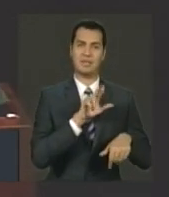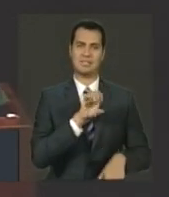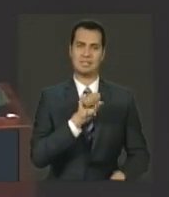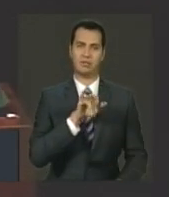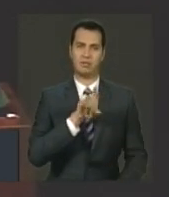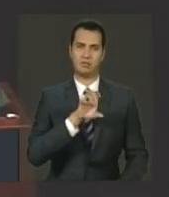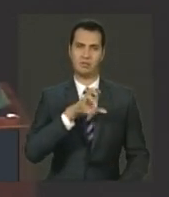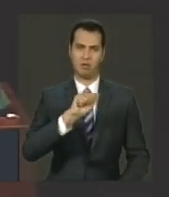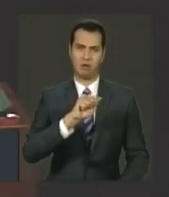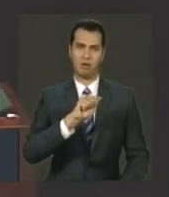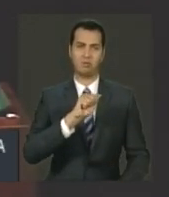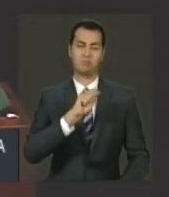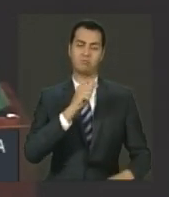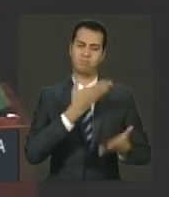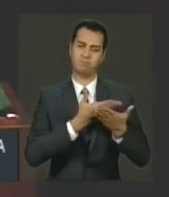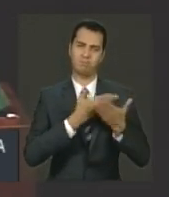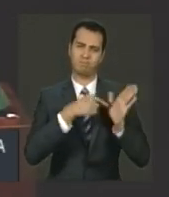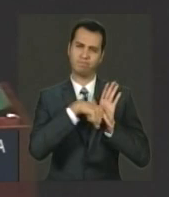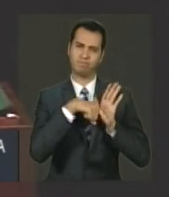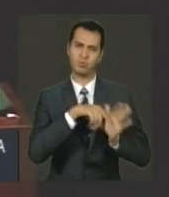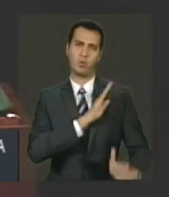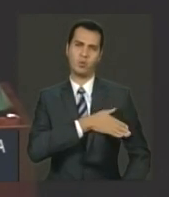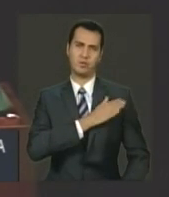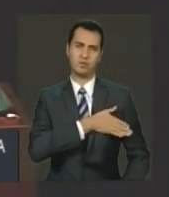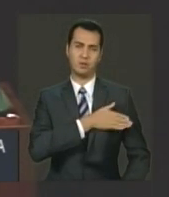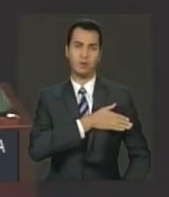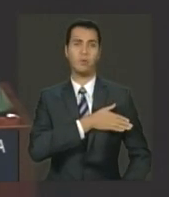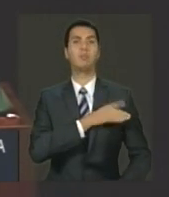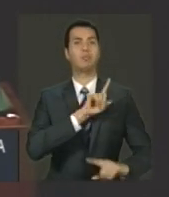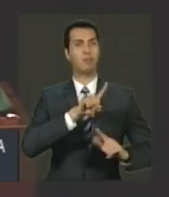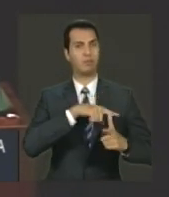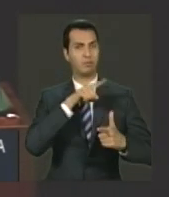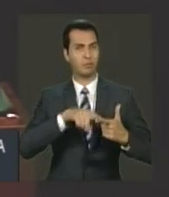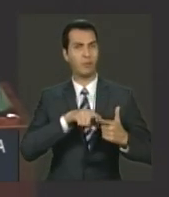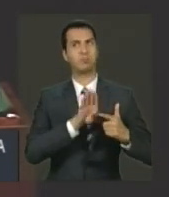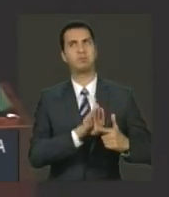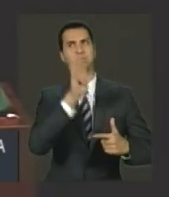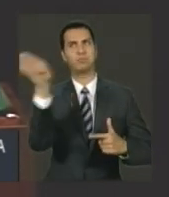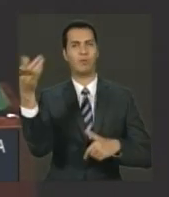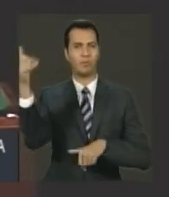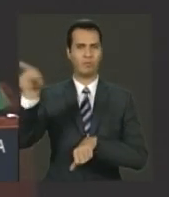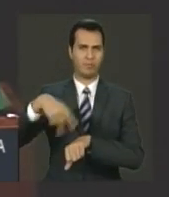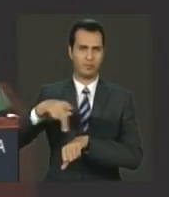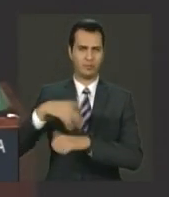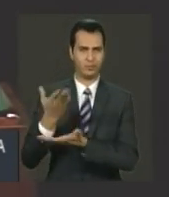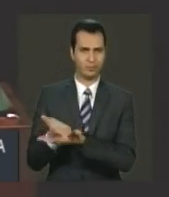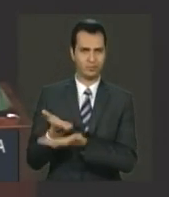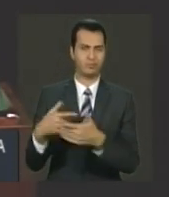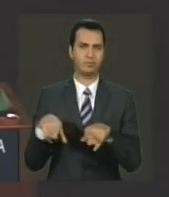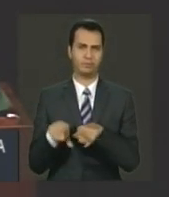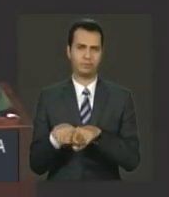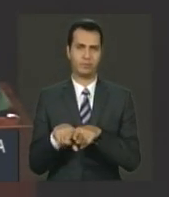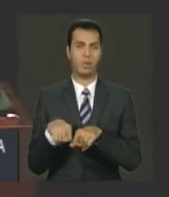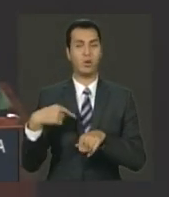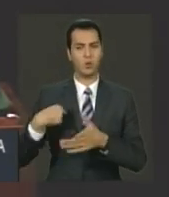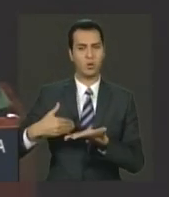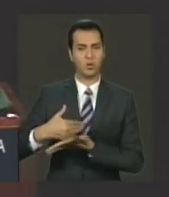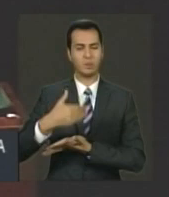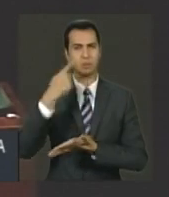onde passei a me dedicar integralmente ao desenvolvimento de novos métodos de imagem e da